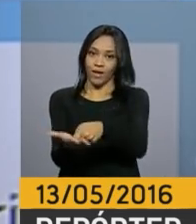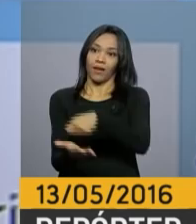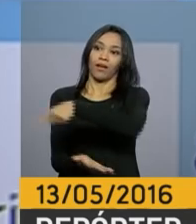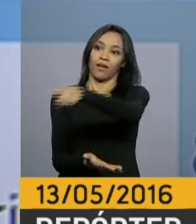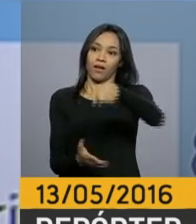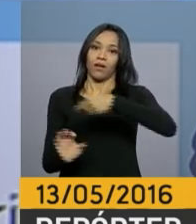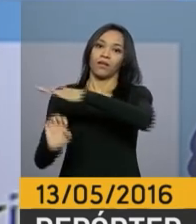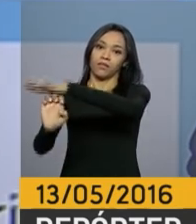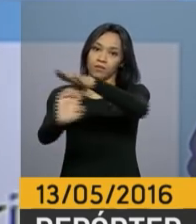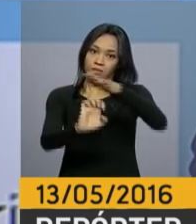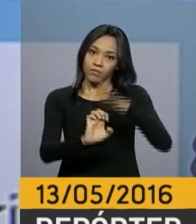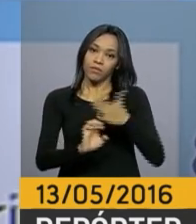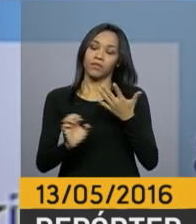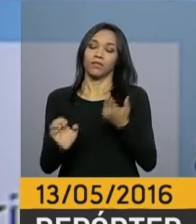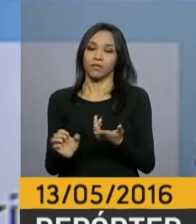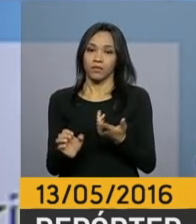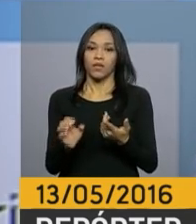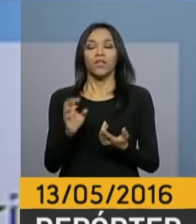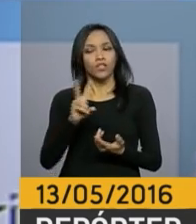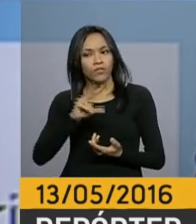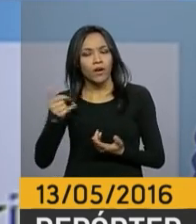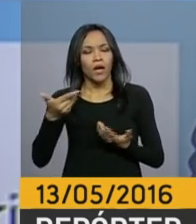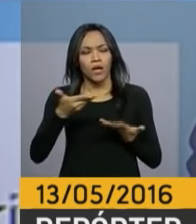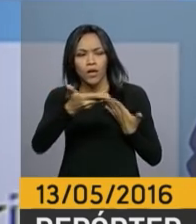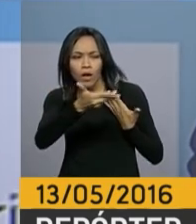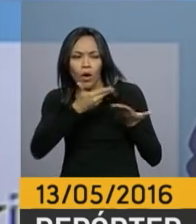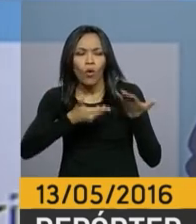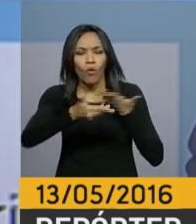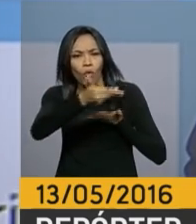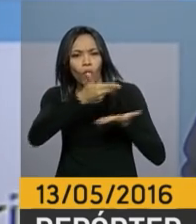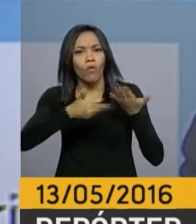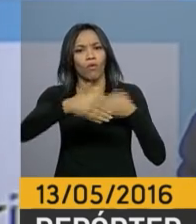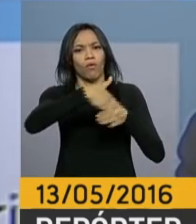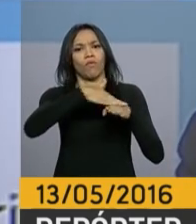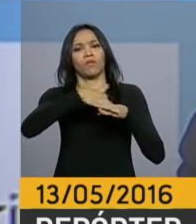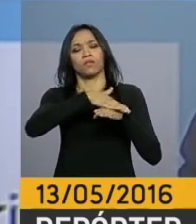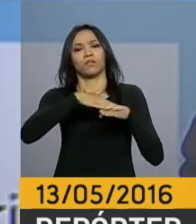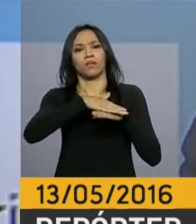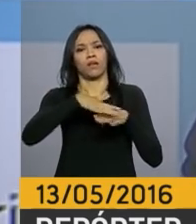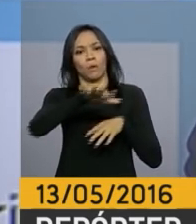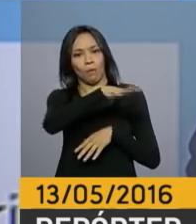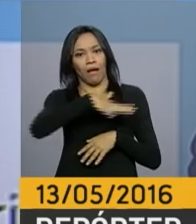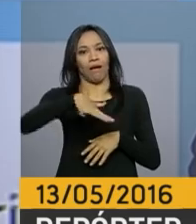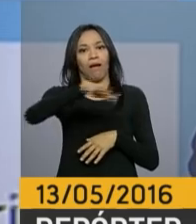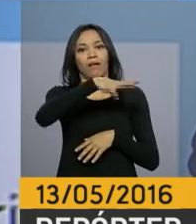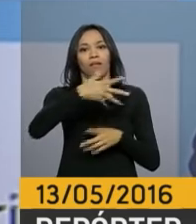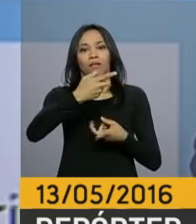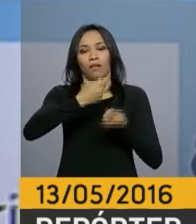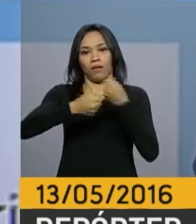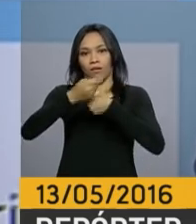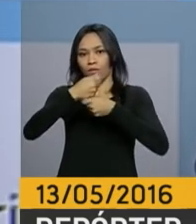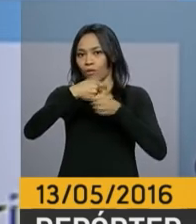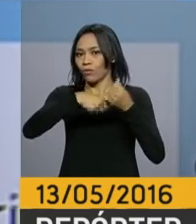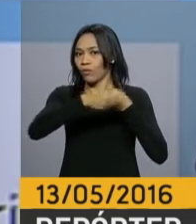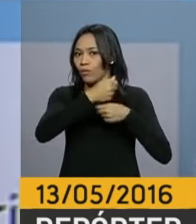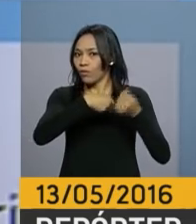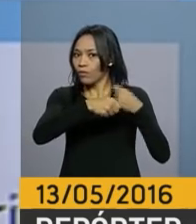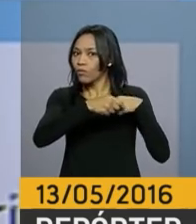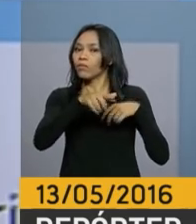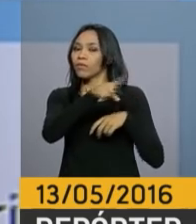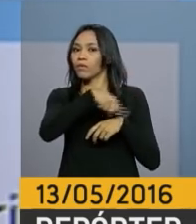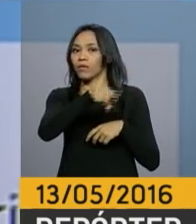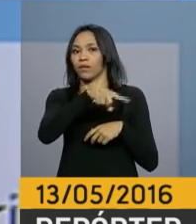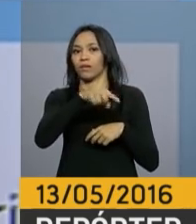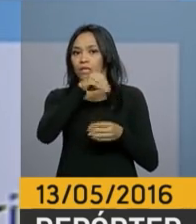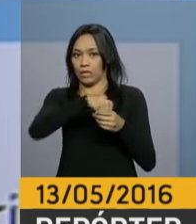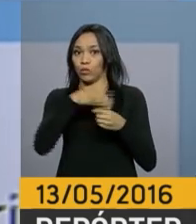e vamos procurar convencer área econômica de que os recursos para o cumprimento das obrigações devem ser repassados eu acho